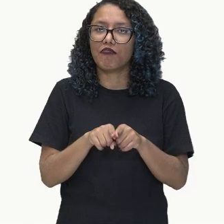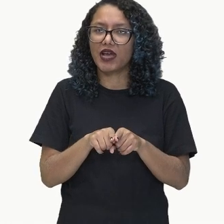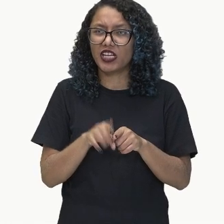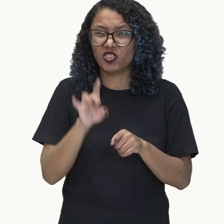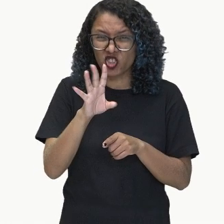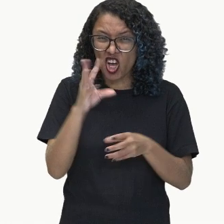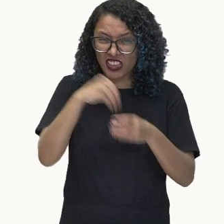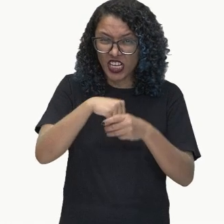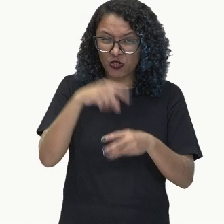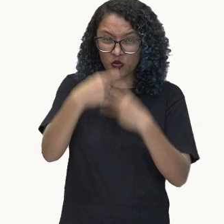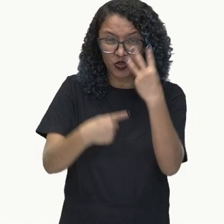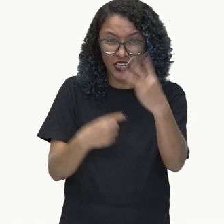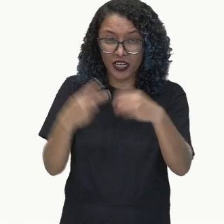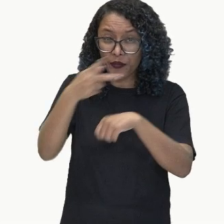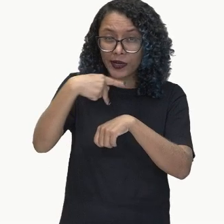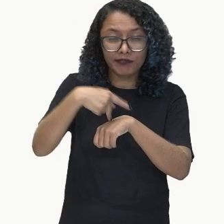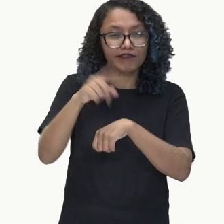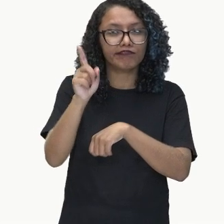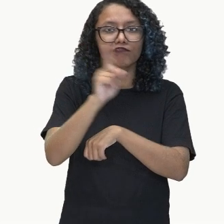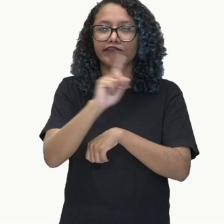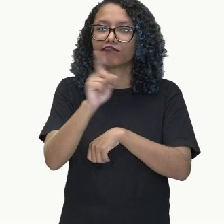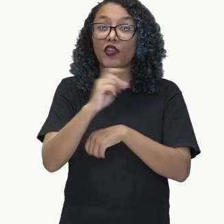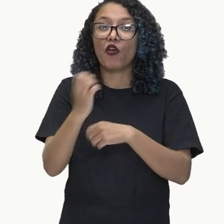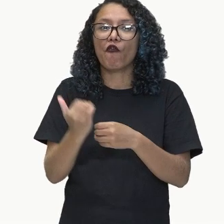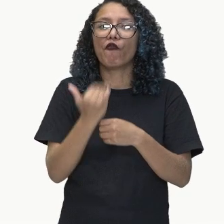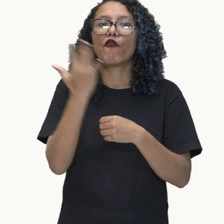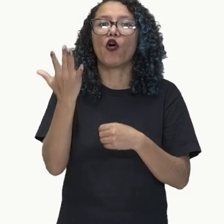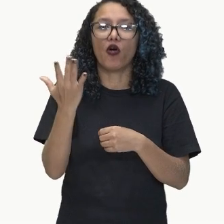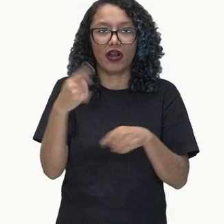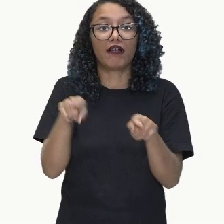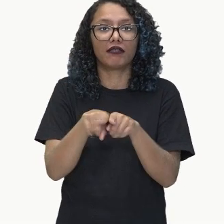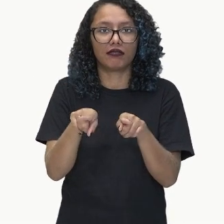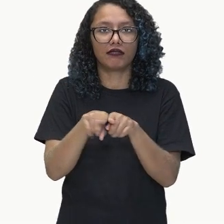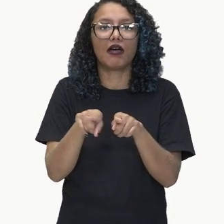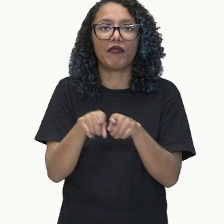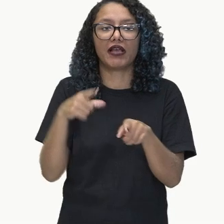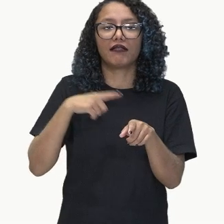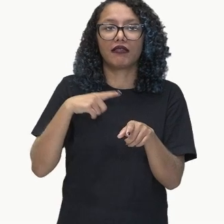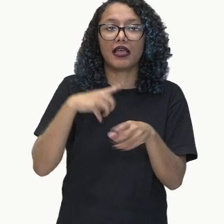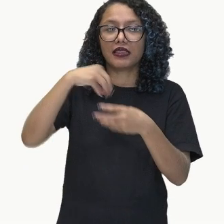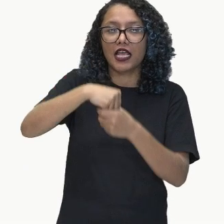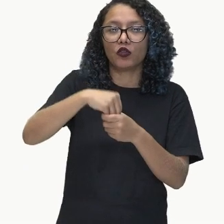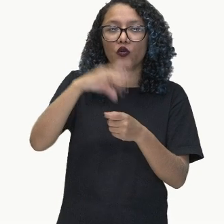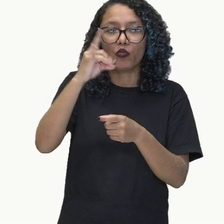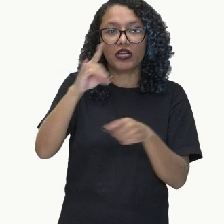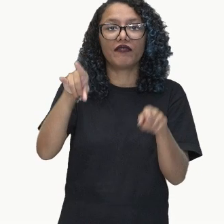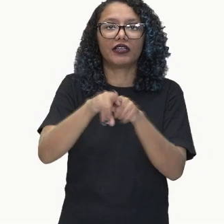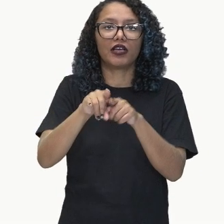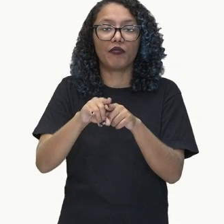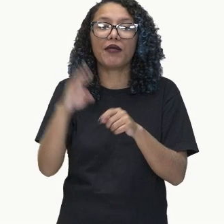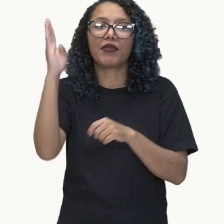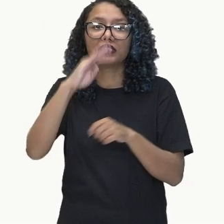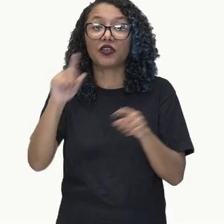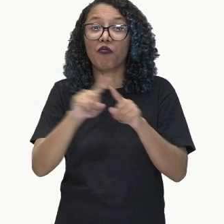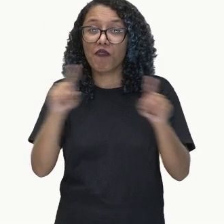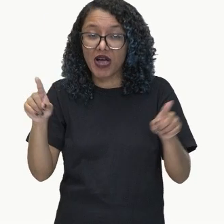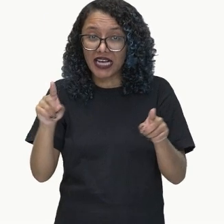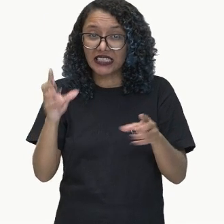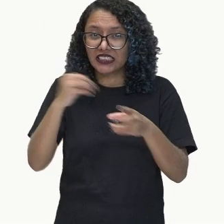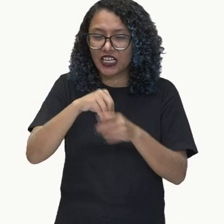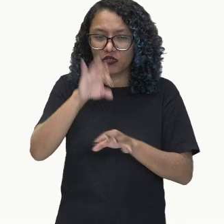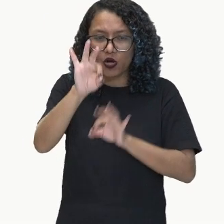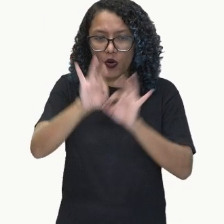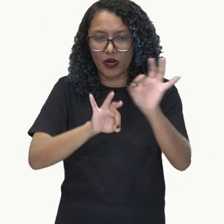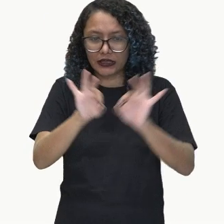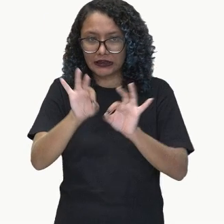Ela também abrange aqui um pedaço da Bolívia e abrange um pedaço do Brasil. Mas quando a gente faz essa divisão, que a